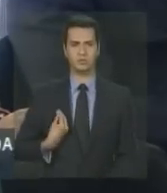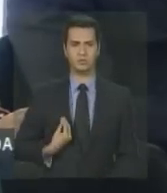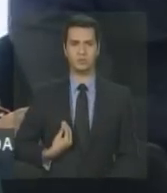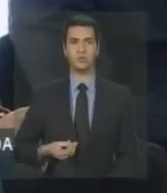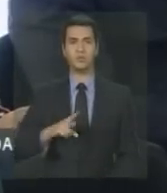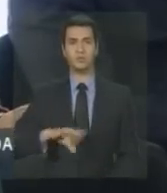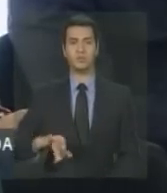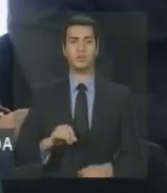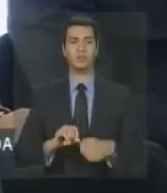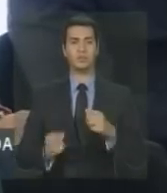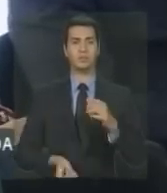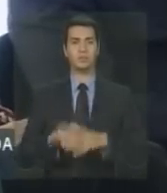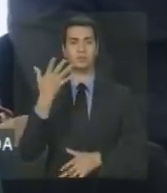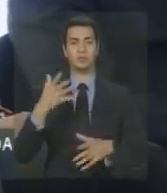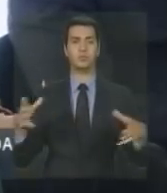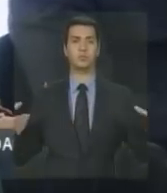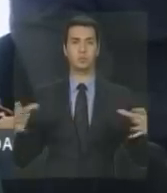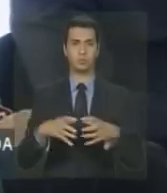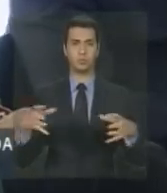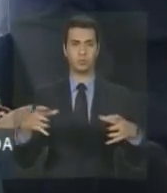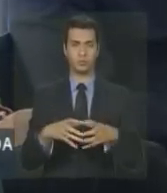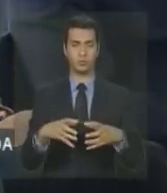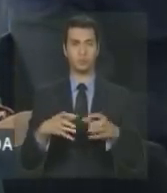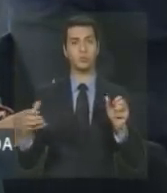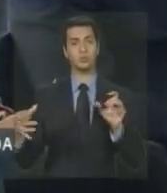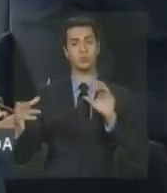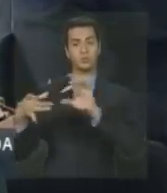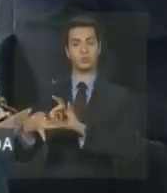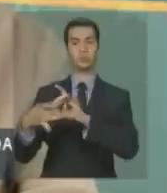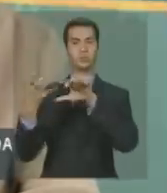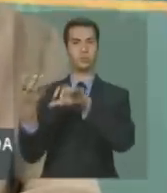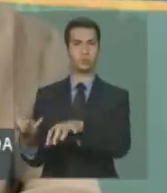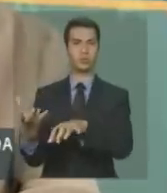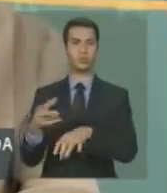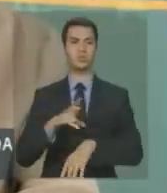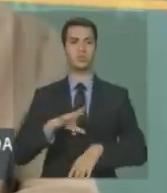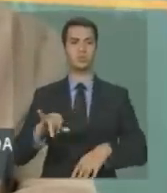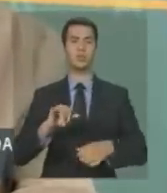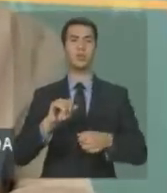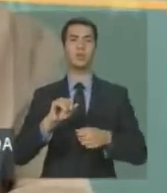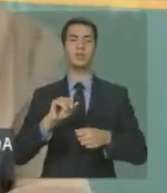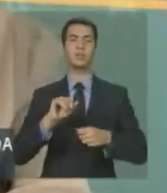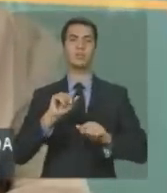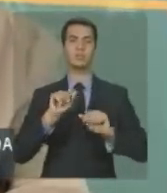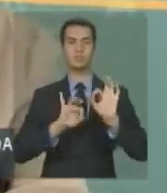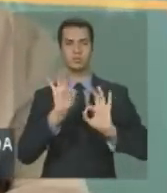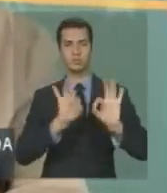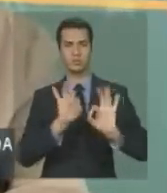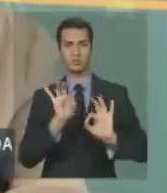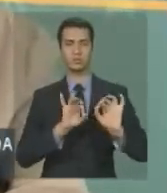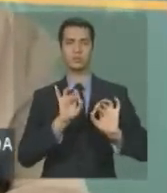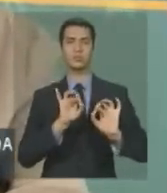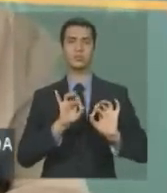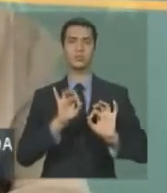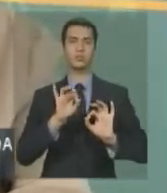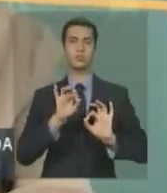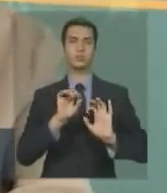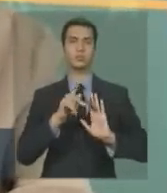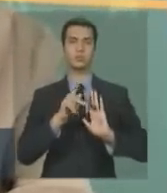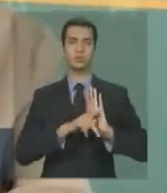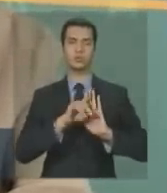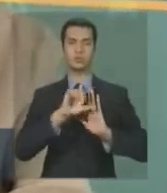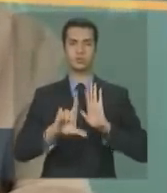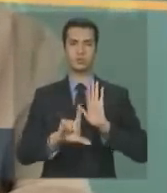criar um grupo de trabalho integrado ao parlamento brasileiro para atualizarmos o projeto de lei que trata do